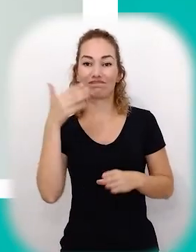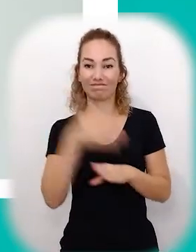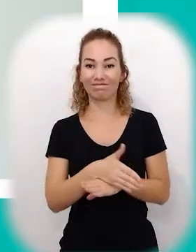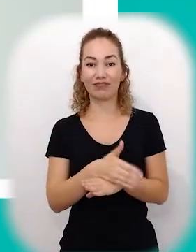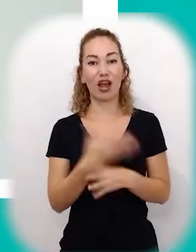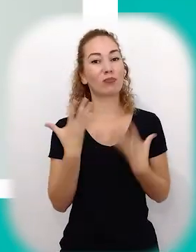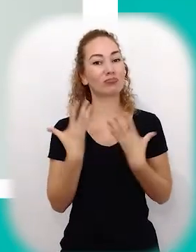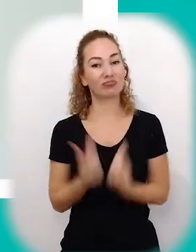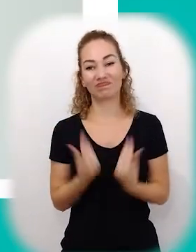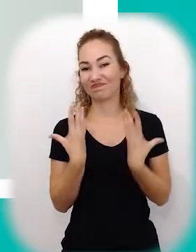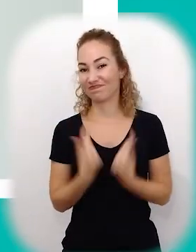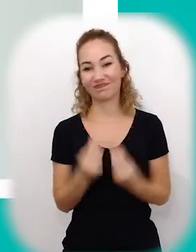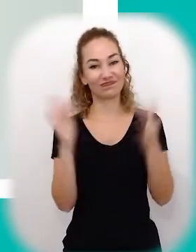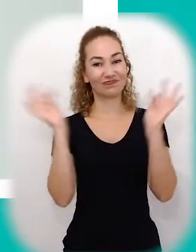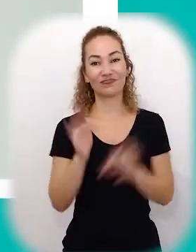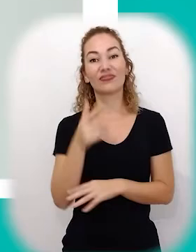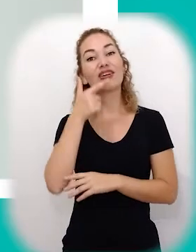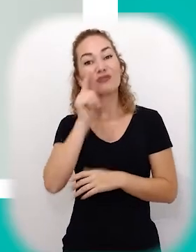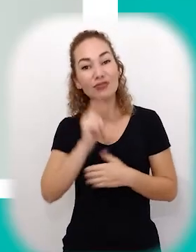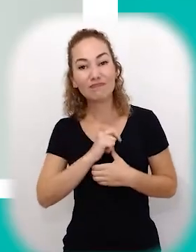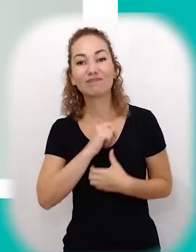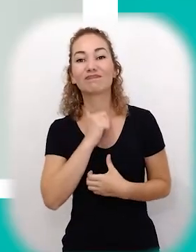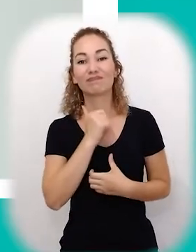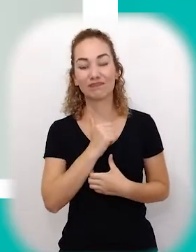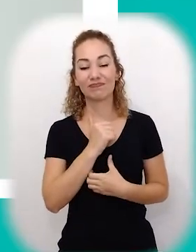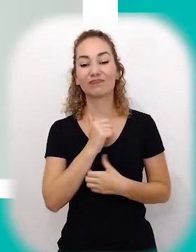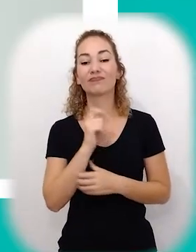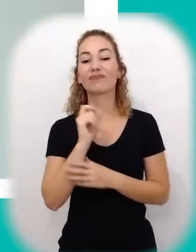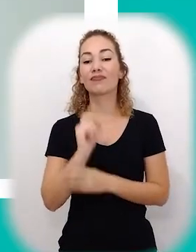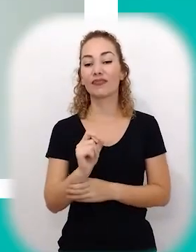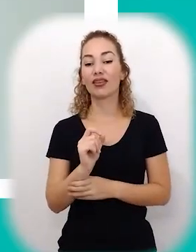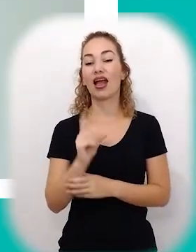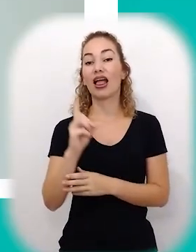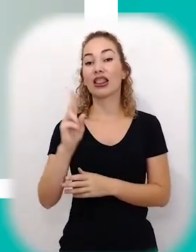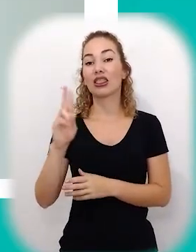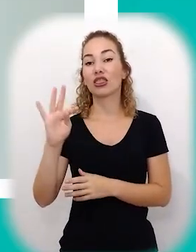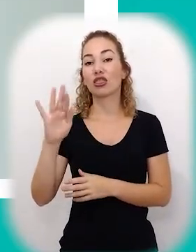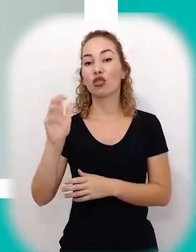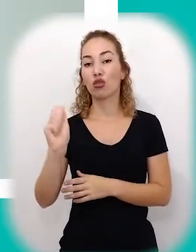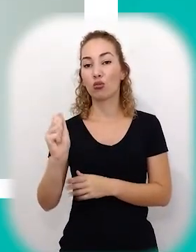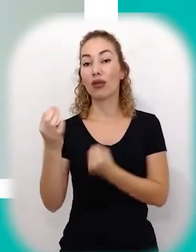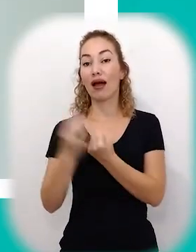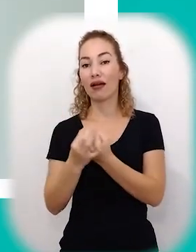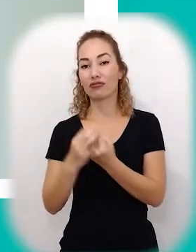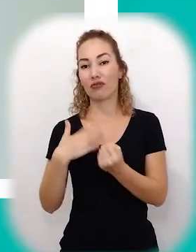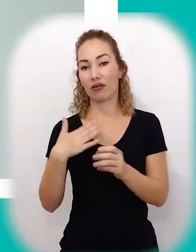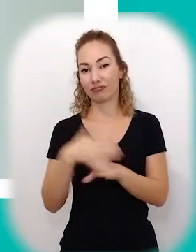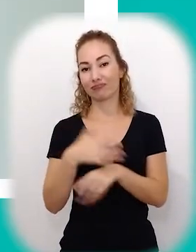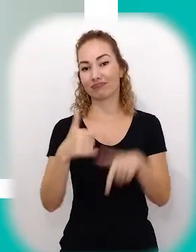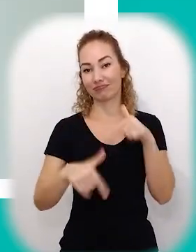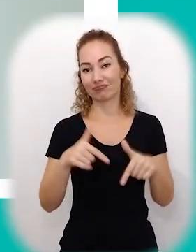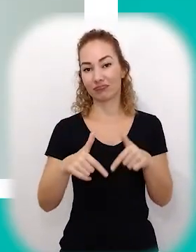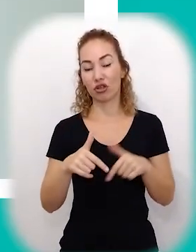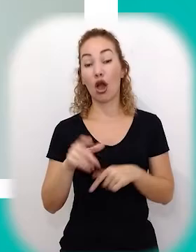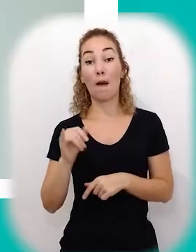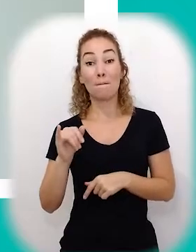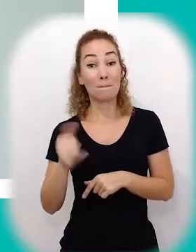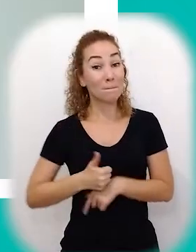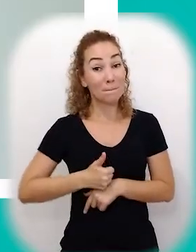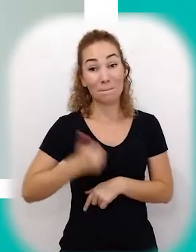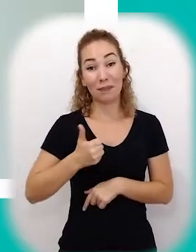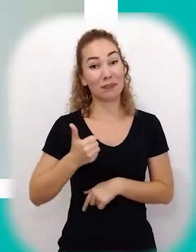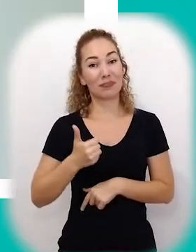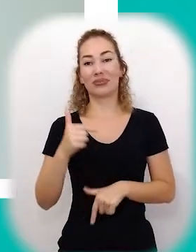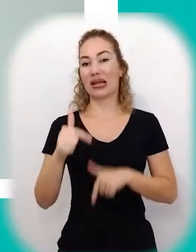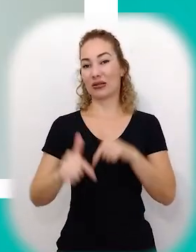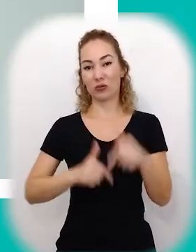E eu tô muito, muito feliz. Eu consegui uma vaga na Dutra Advogados. Além de me dar a minha primeira oportunidade de trabalho,